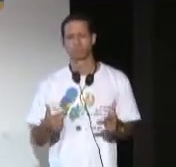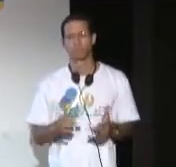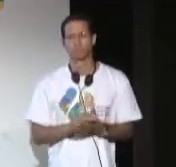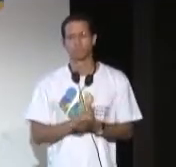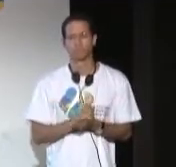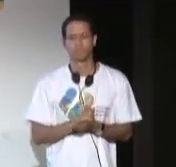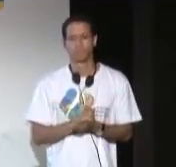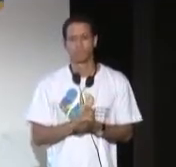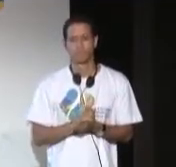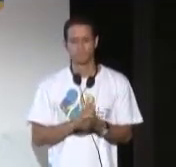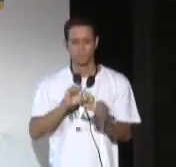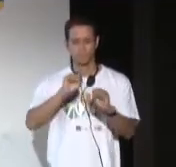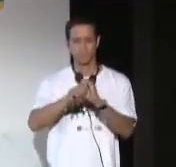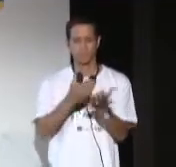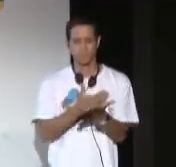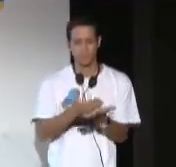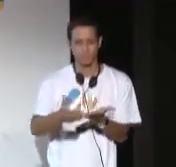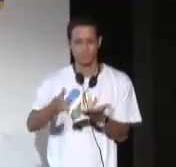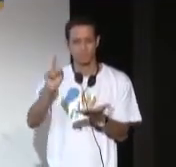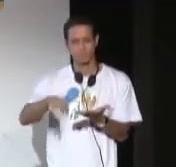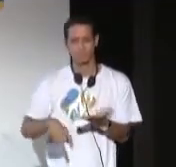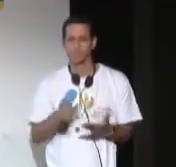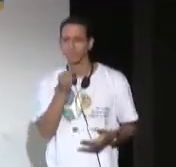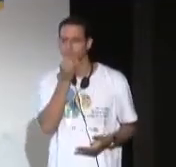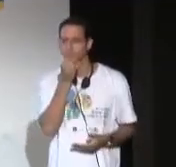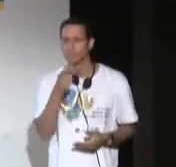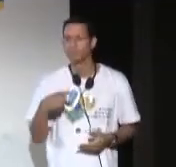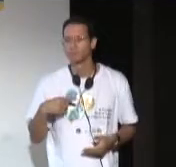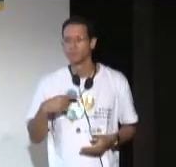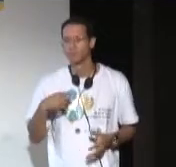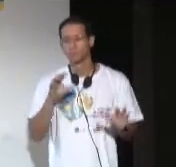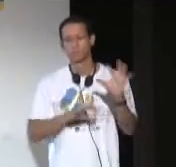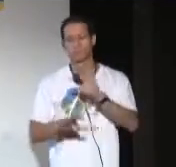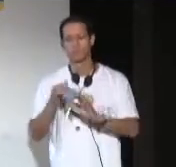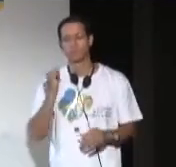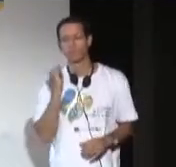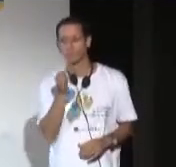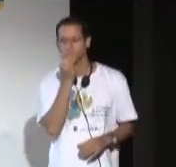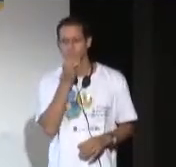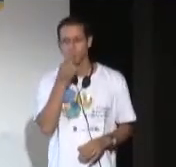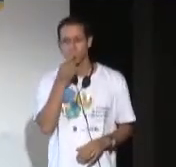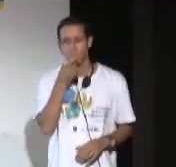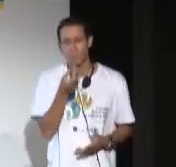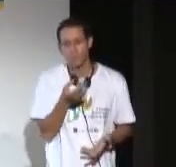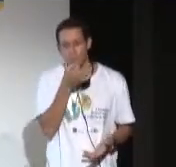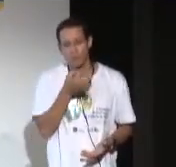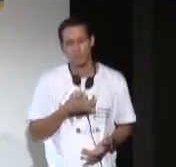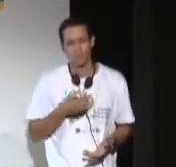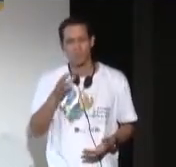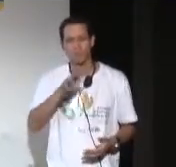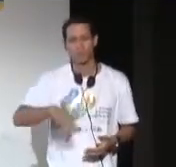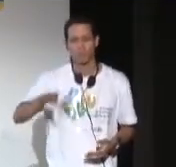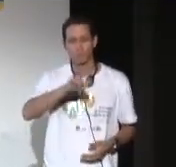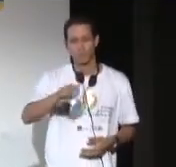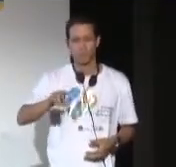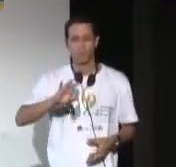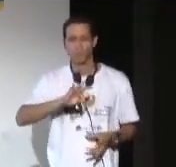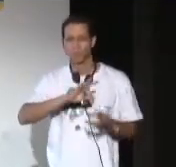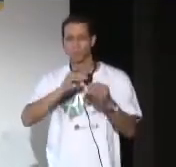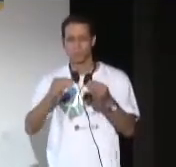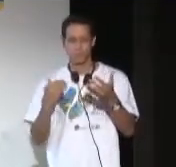a formação inicial, né? Agora, eu teria alguma precaução em dizer se, na minha opinião, todos os professores deveriam passar por todos